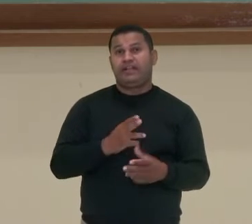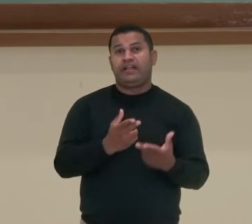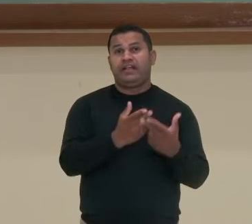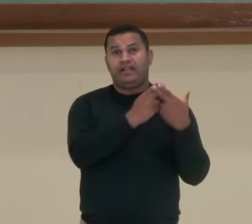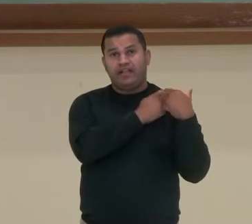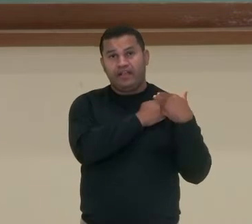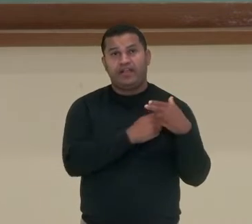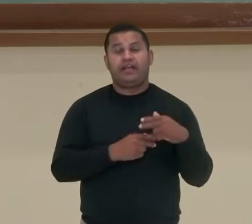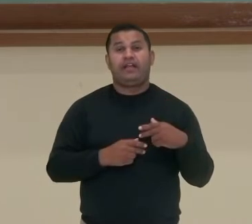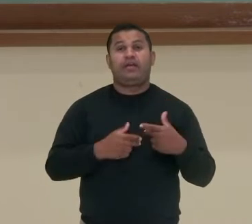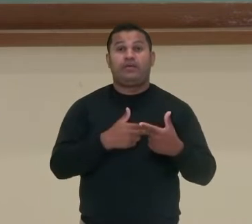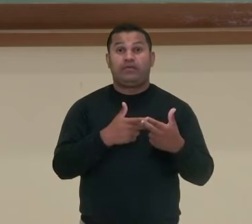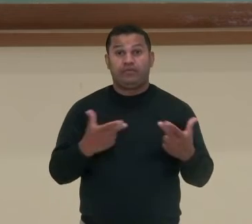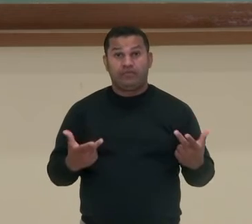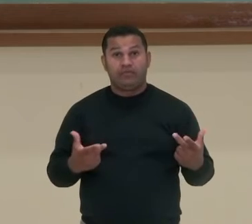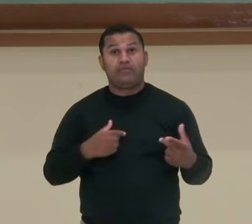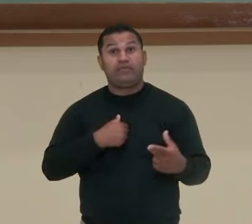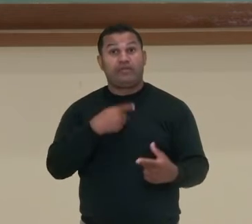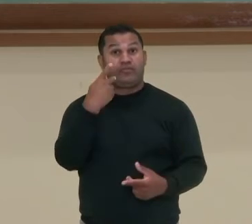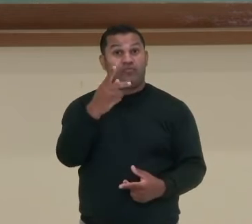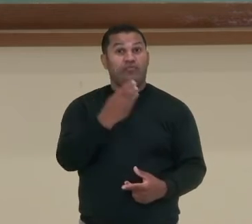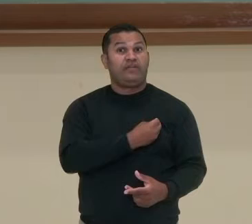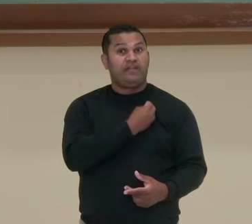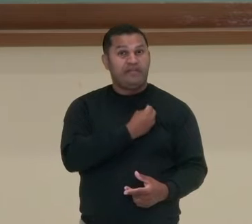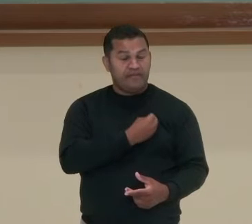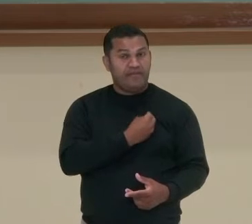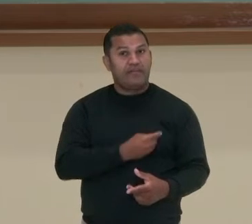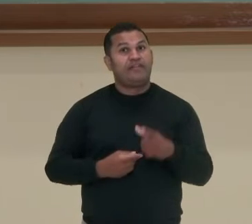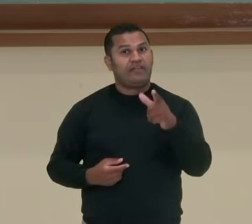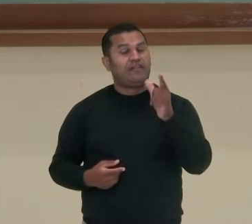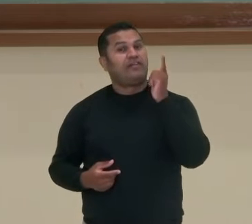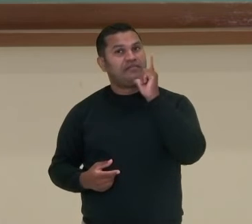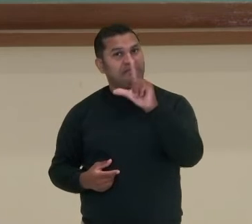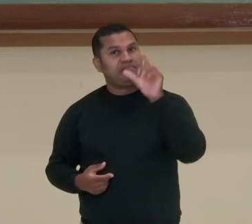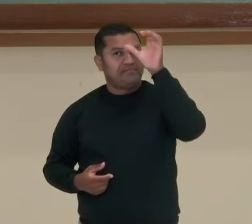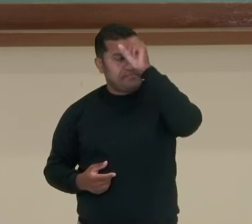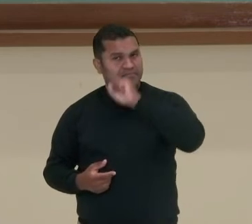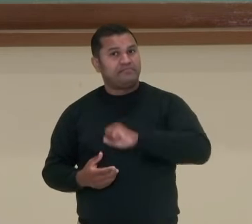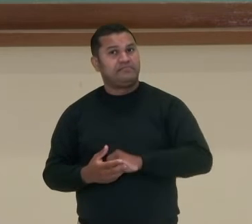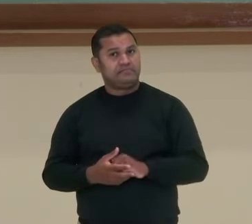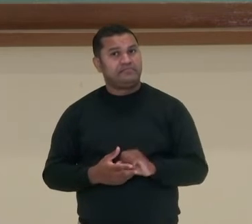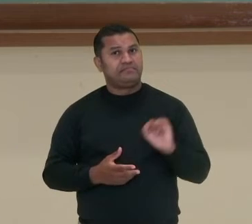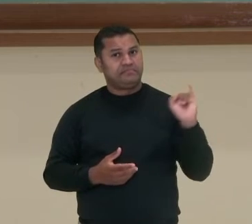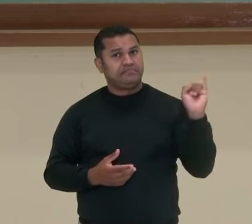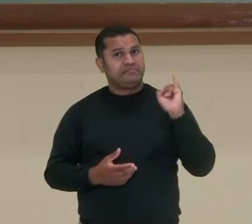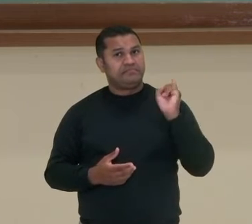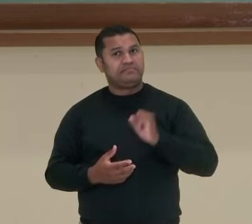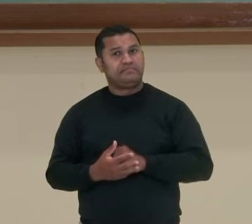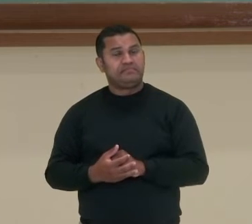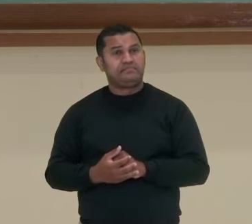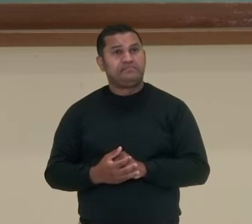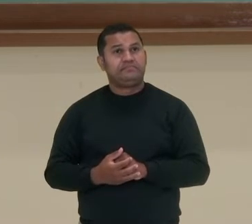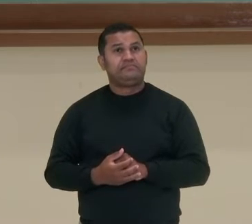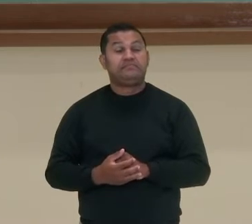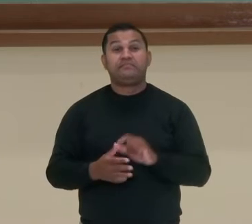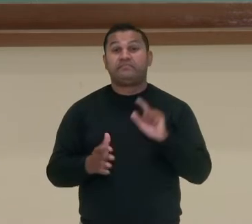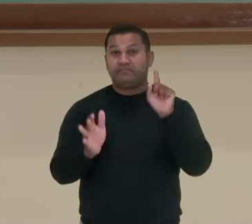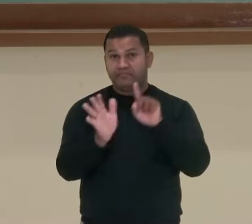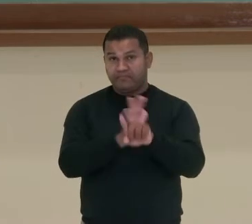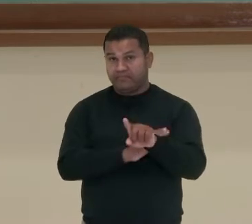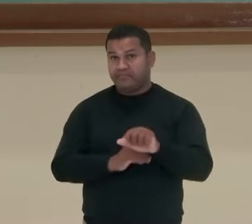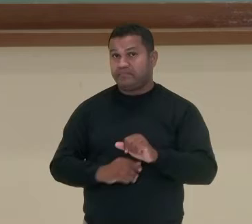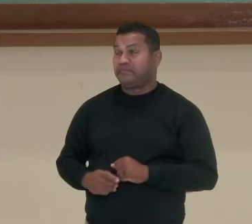responsável com as consequências das suas decisões. Isso é muito importante. Vamos para a nossa próxima